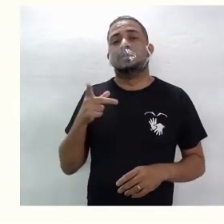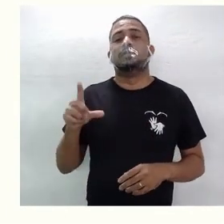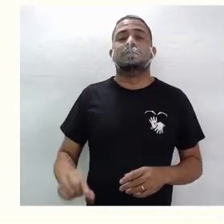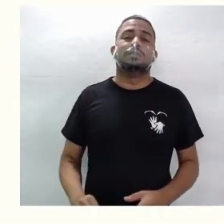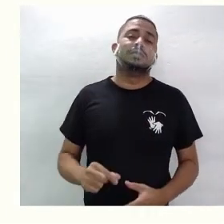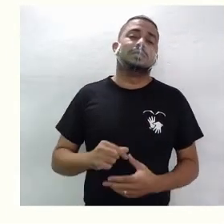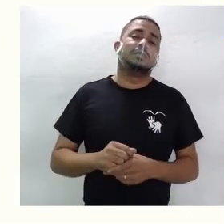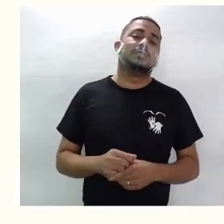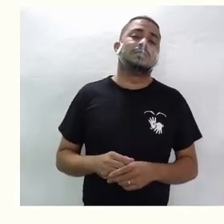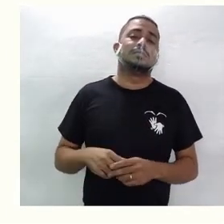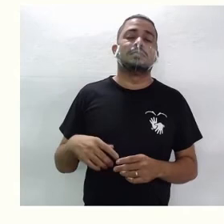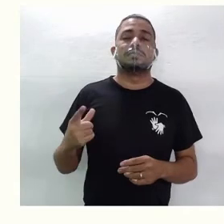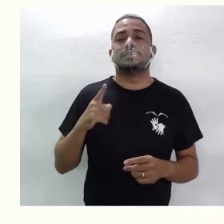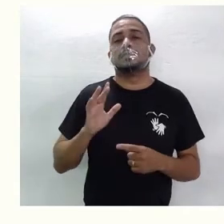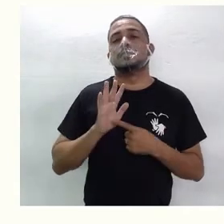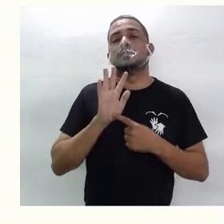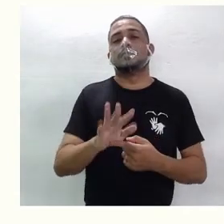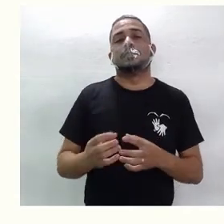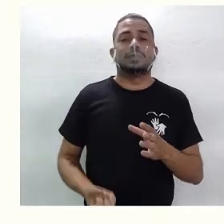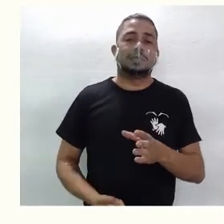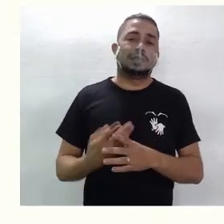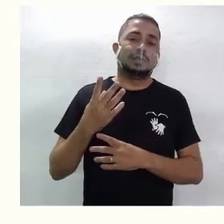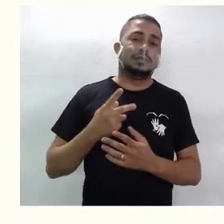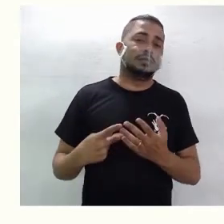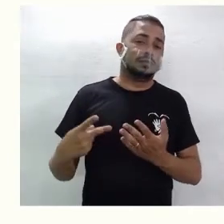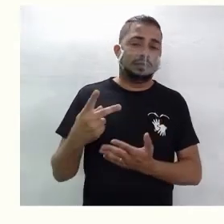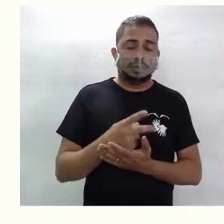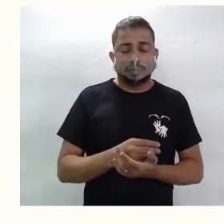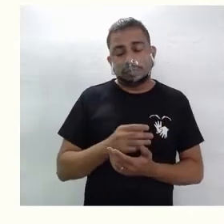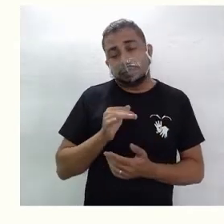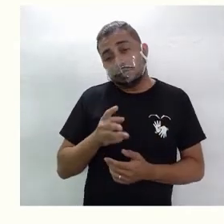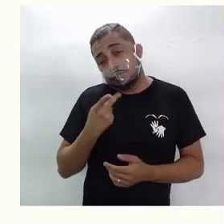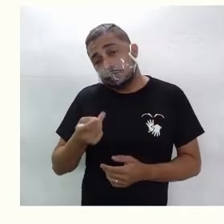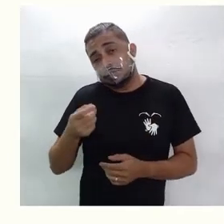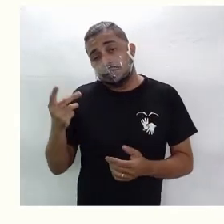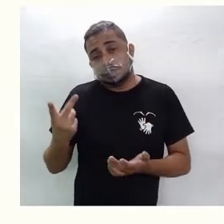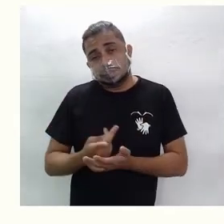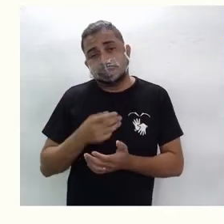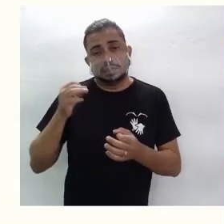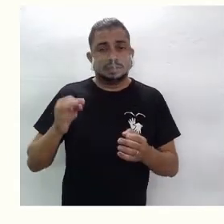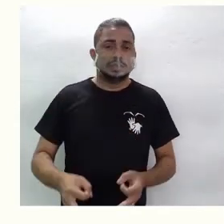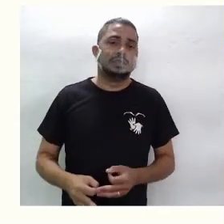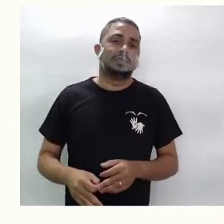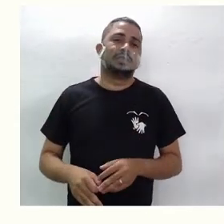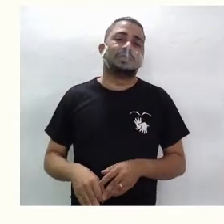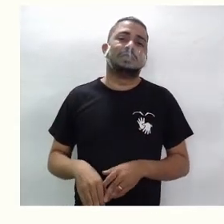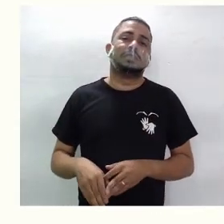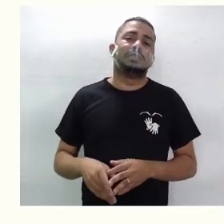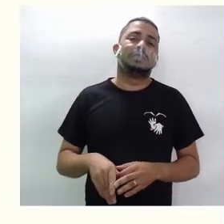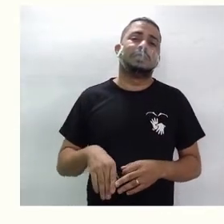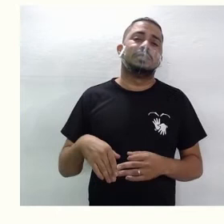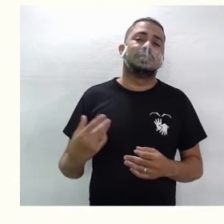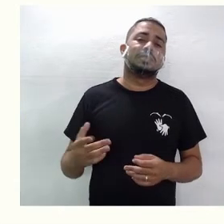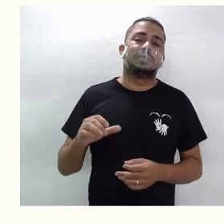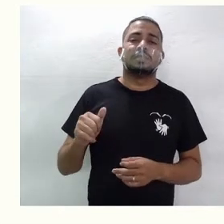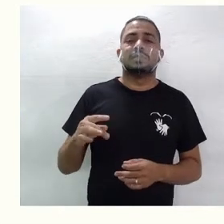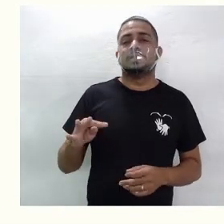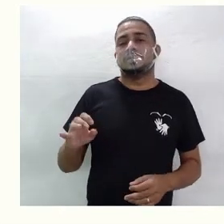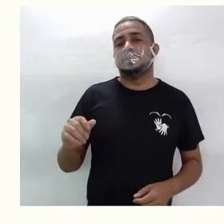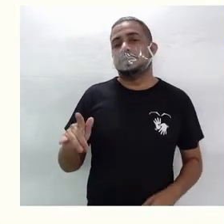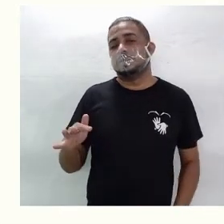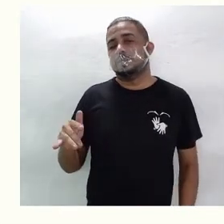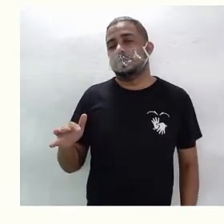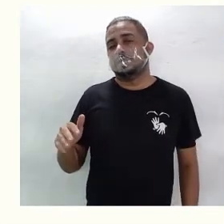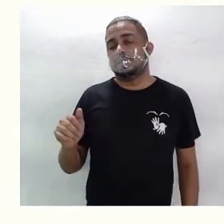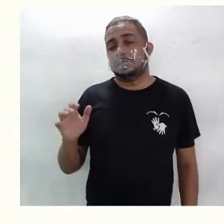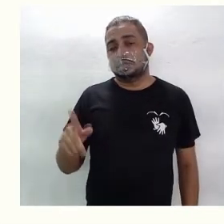sobre projeção e criação de mapas e você vai me dizer se está correto ou incorreto. As projeções cartográficas são